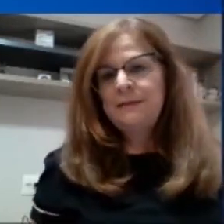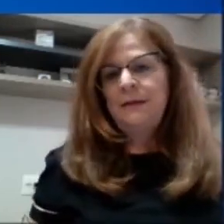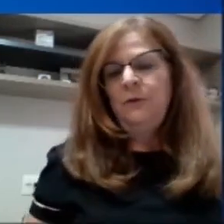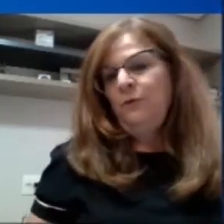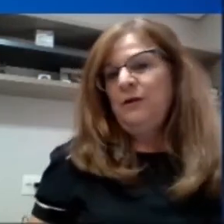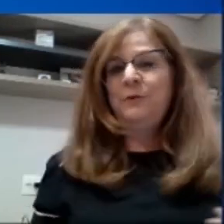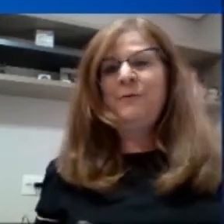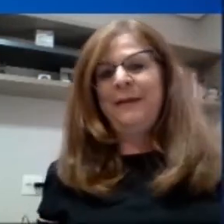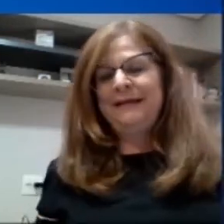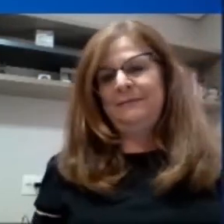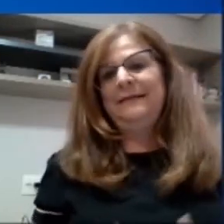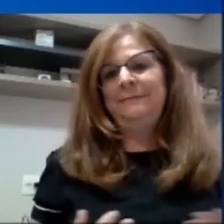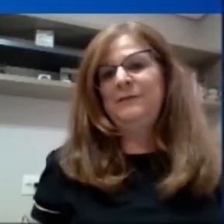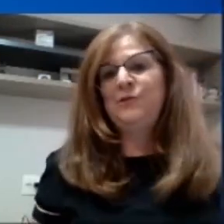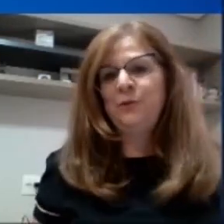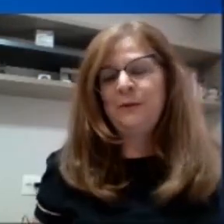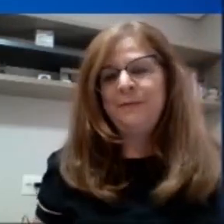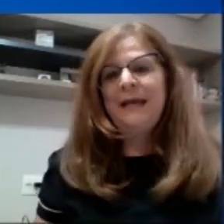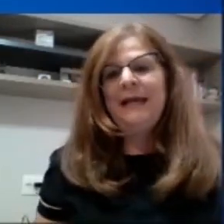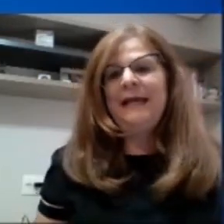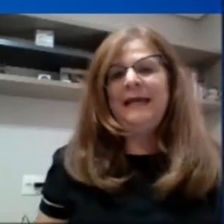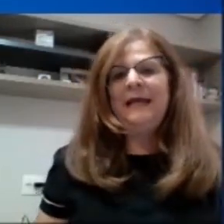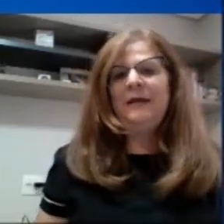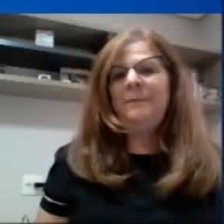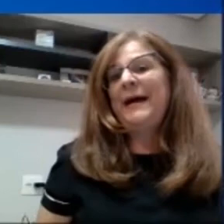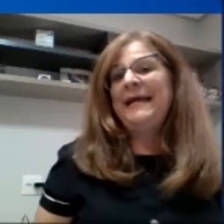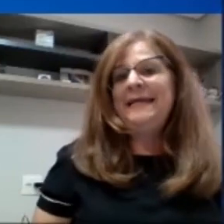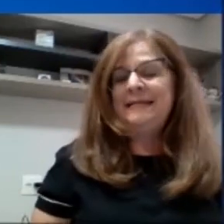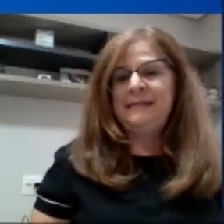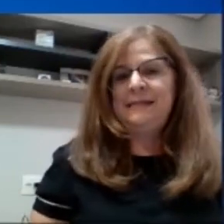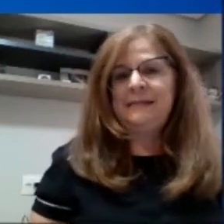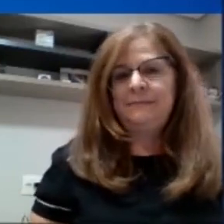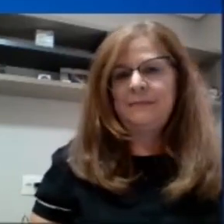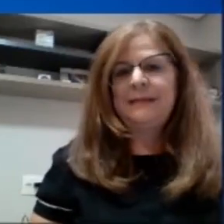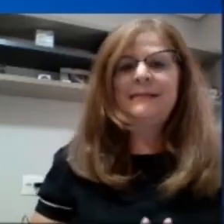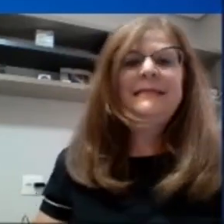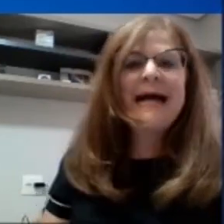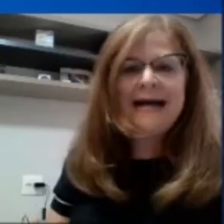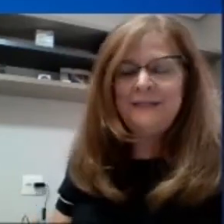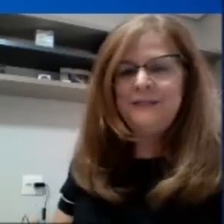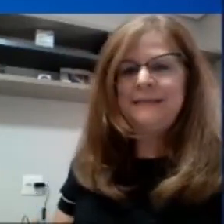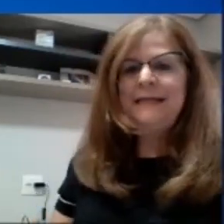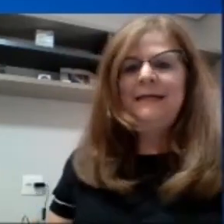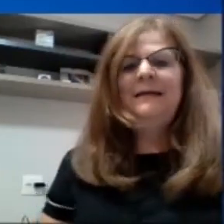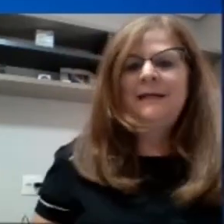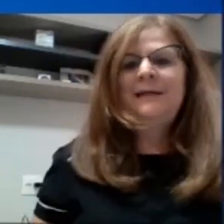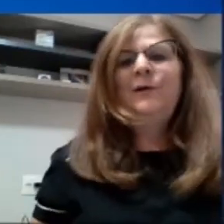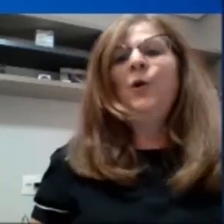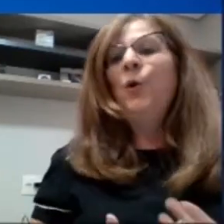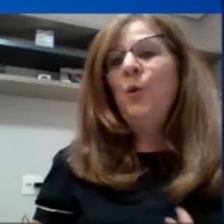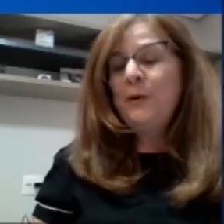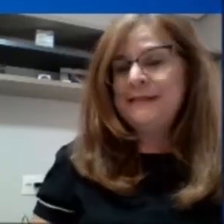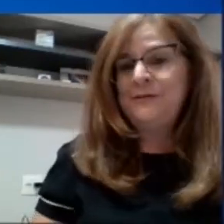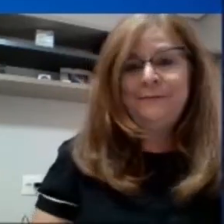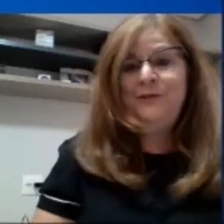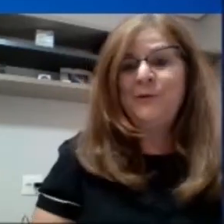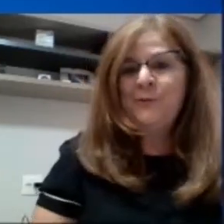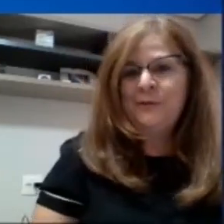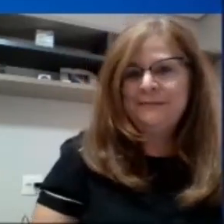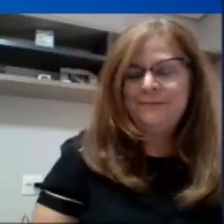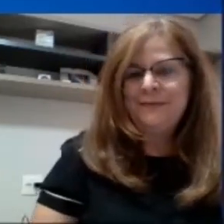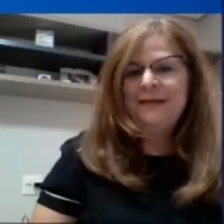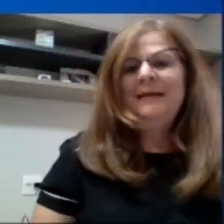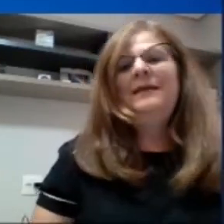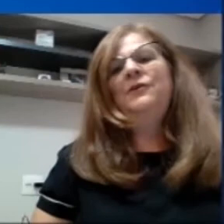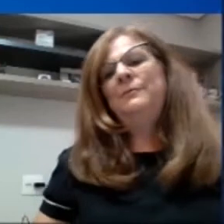pessoas, o nome completo, né, da pessoa, países, cidades, ruas, nome de